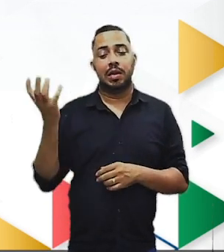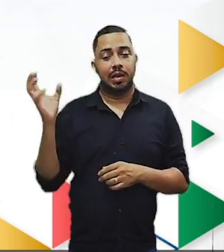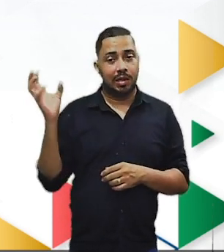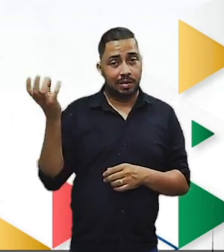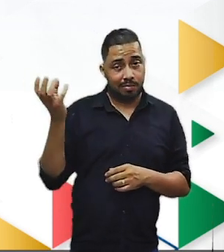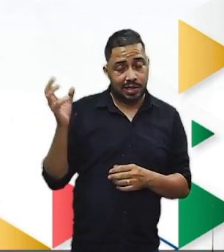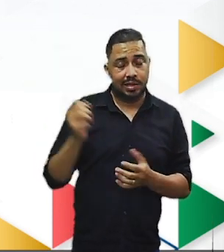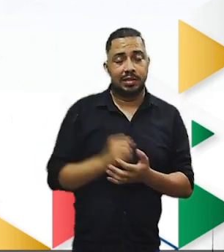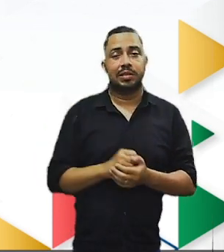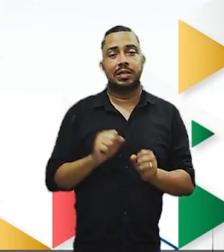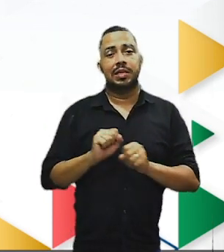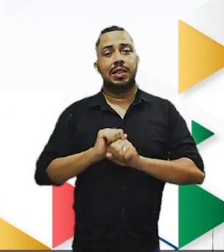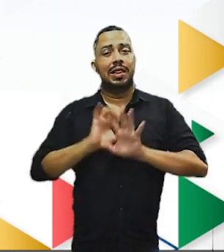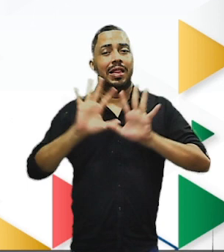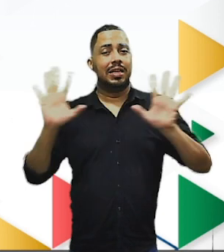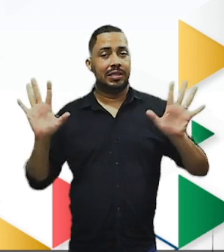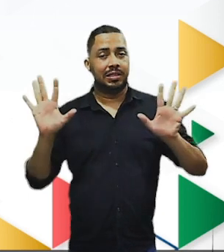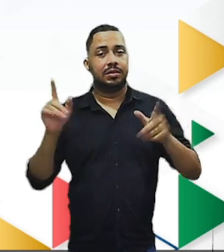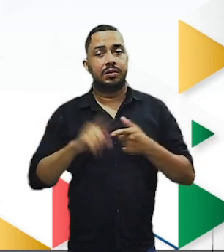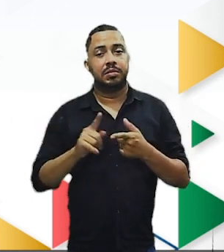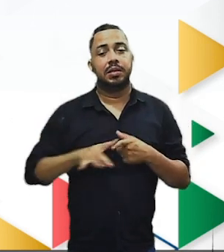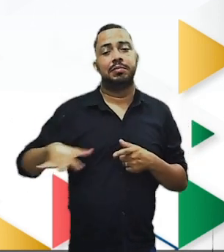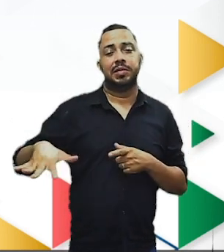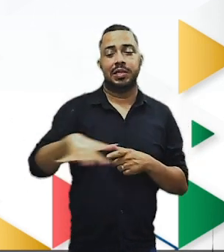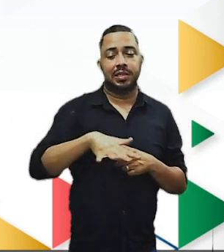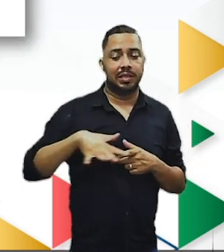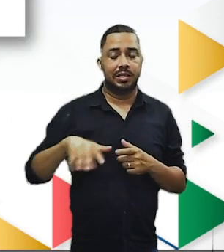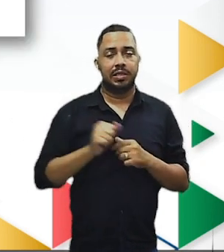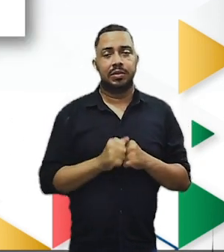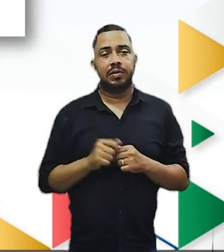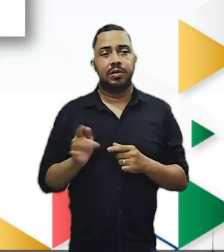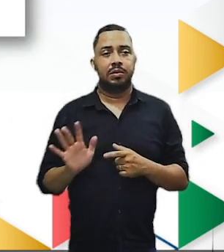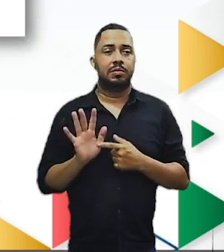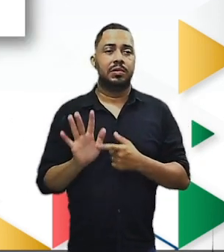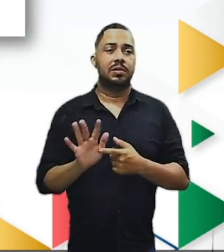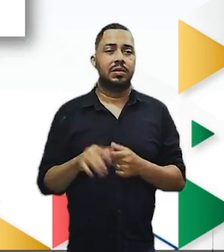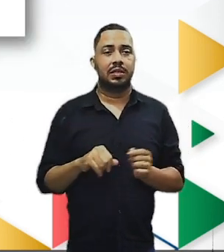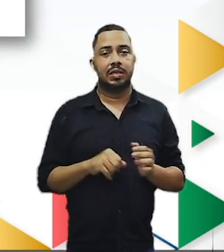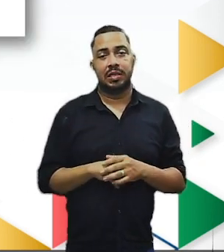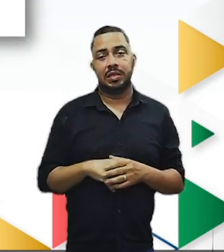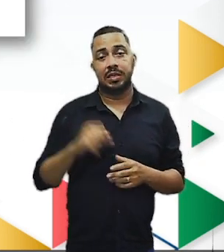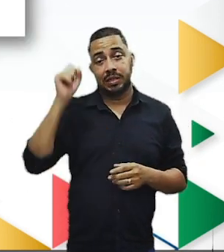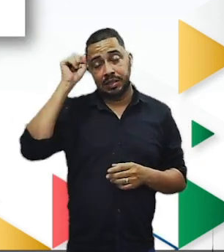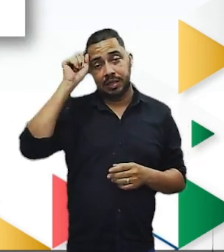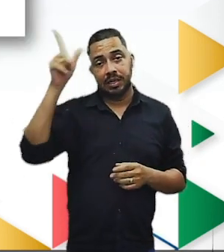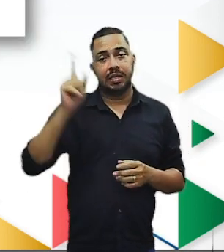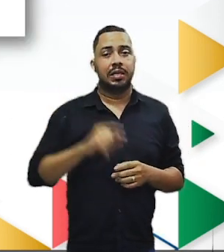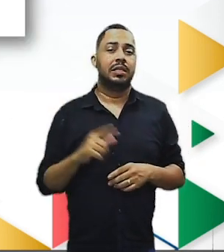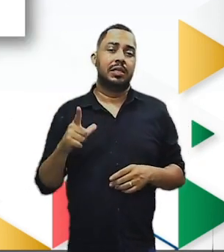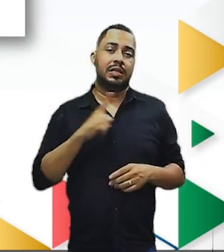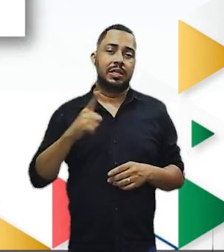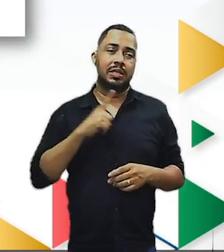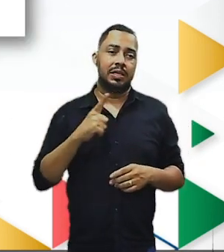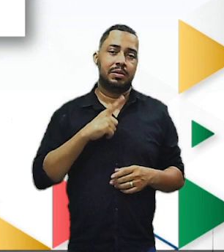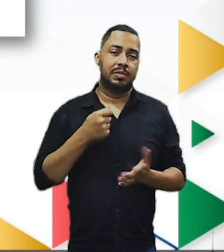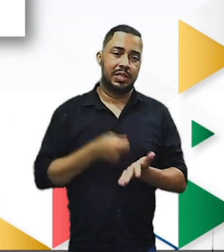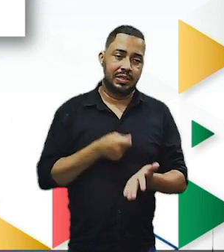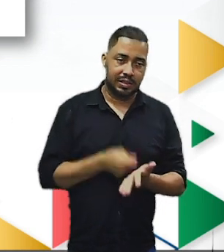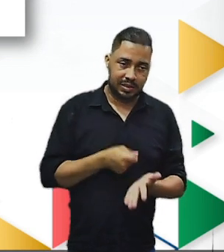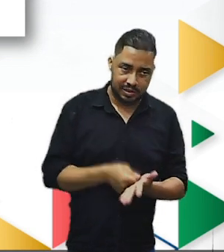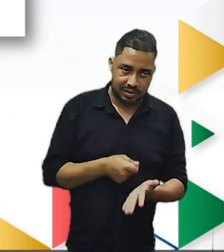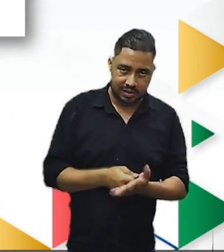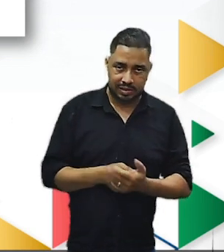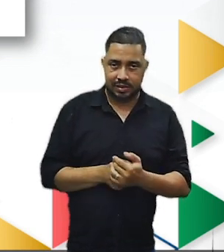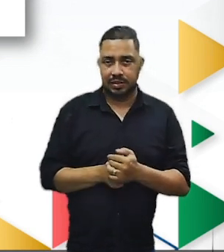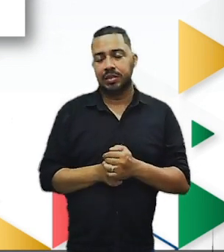está clareando, a questão do ambiente, isso transmite uma ideia. E nós temos as exigências. Quando